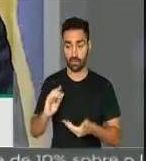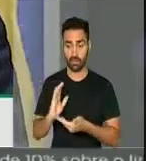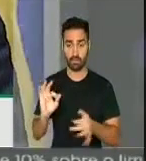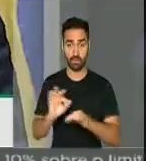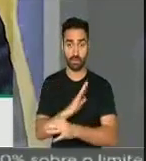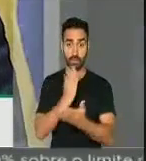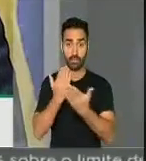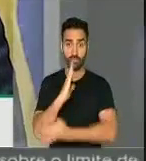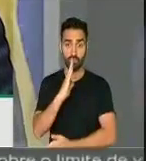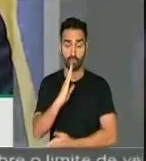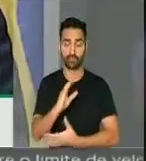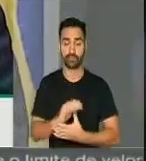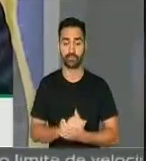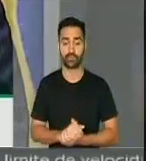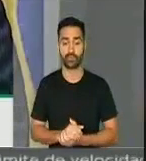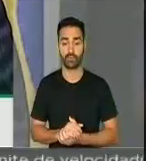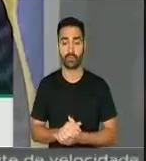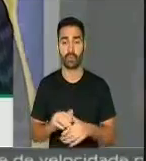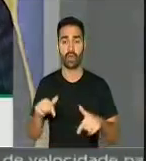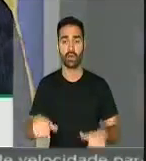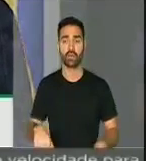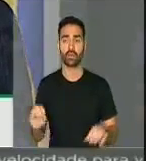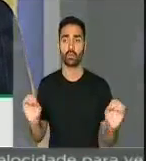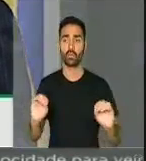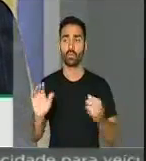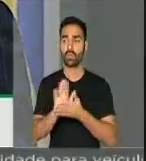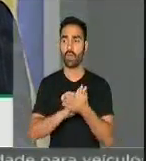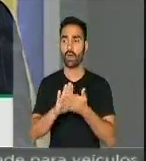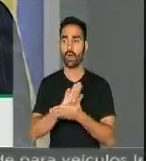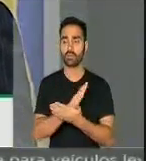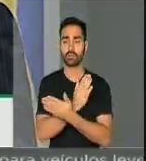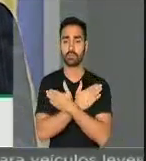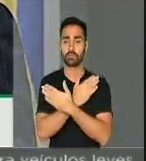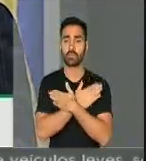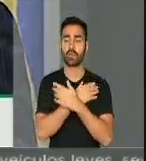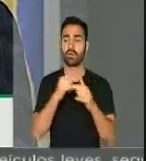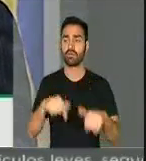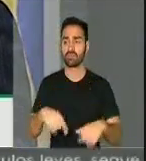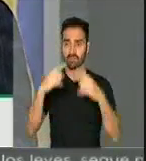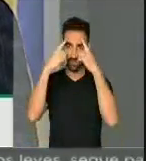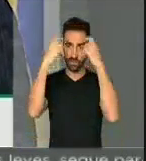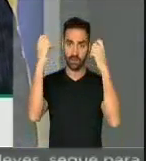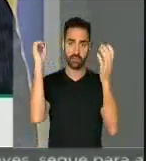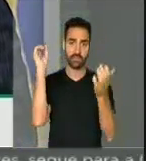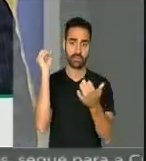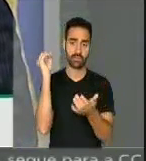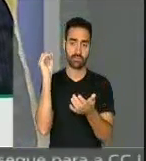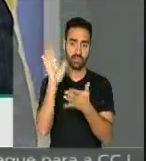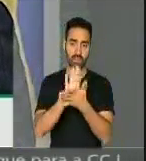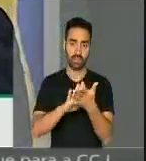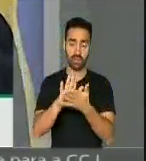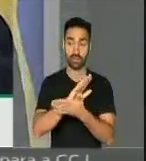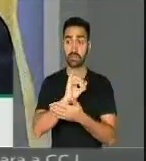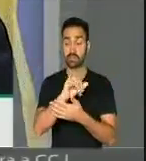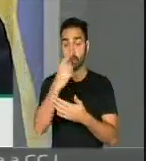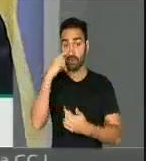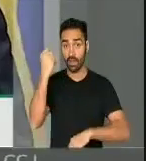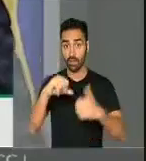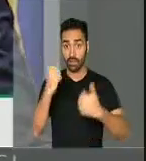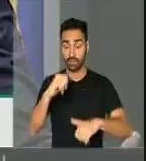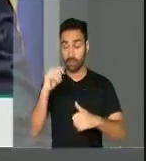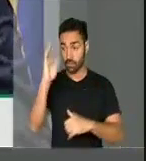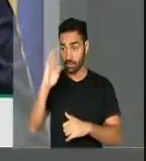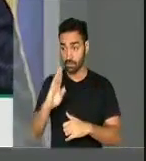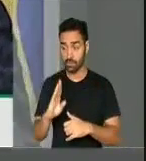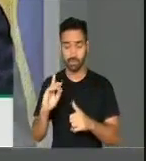casa. Aqui não se fala de desemprego, aqui não se fala de violência. E quando se analisa um país, a